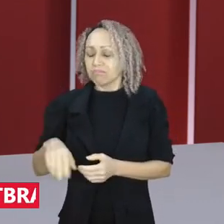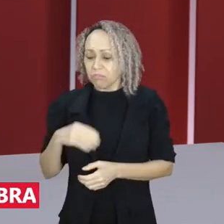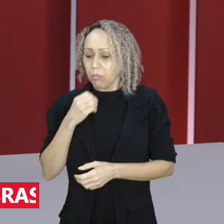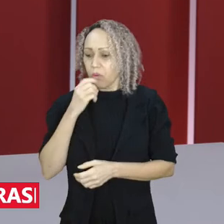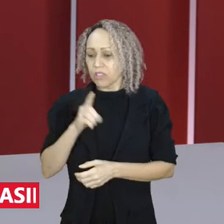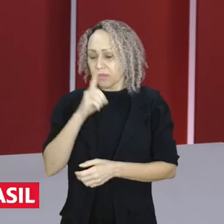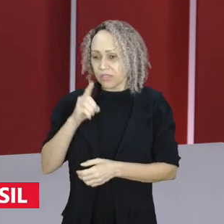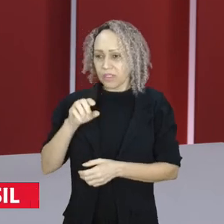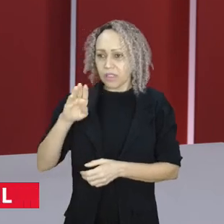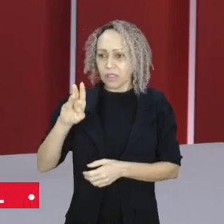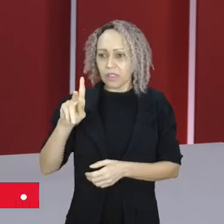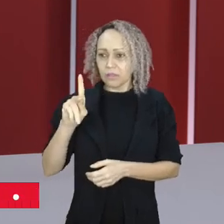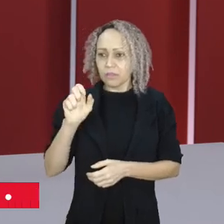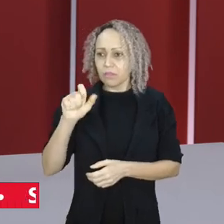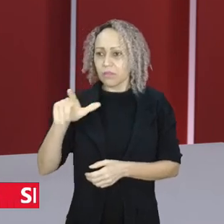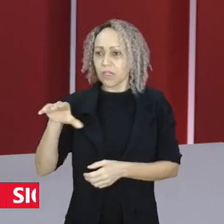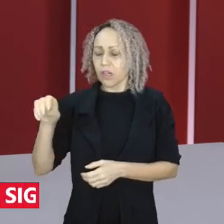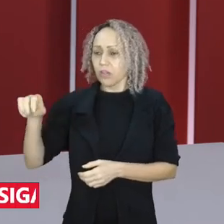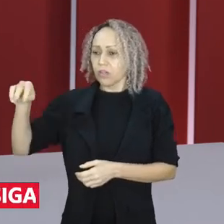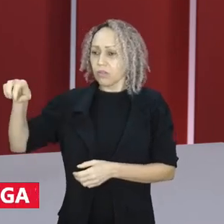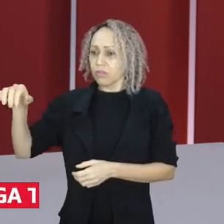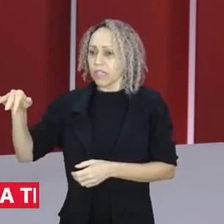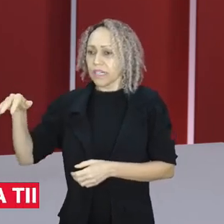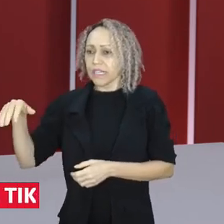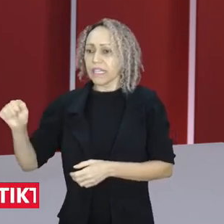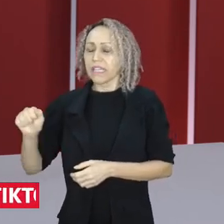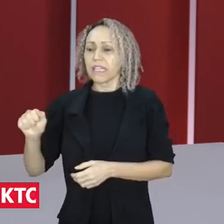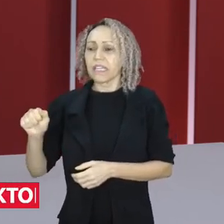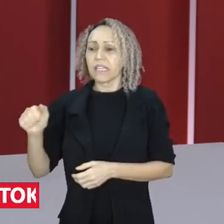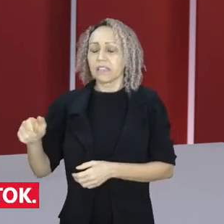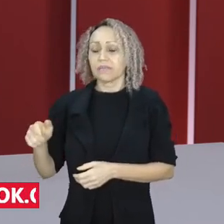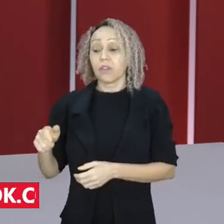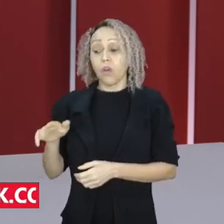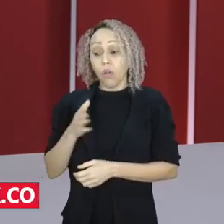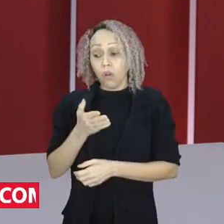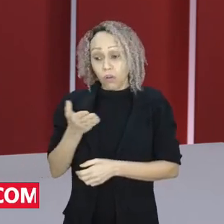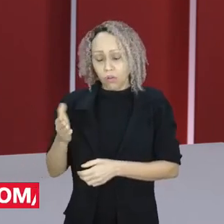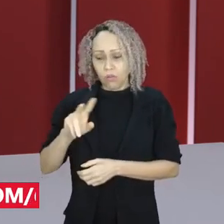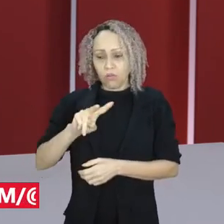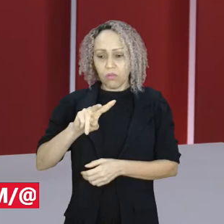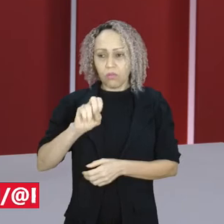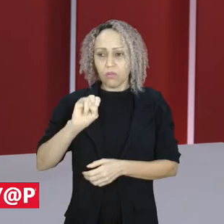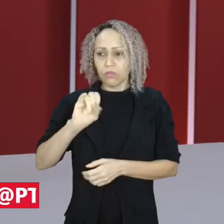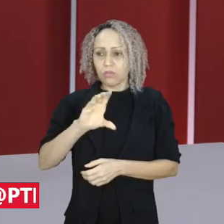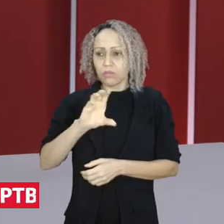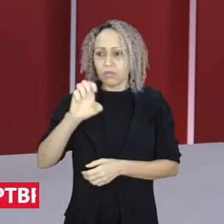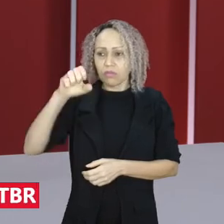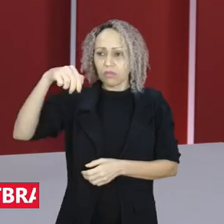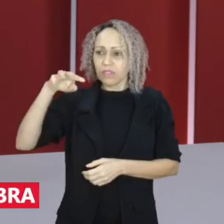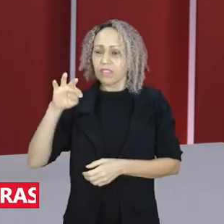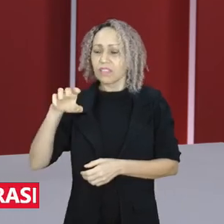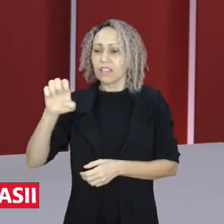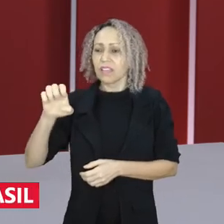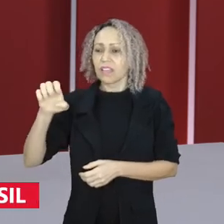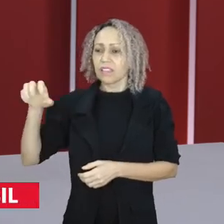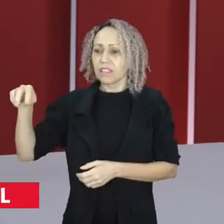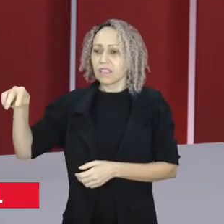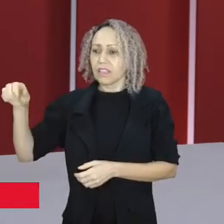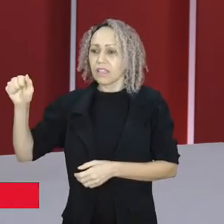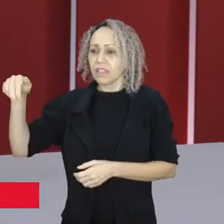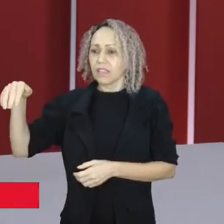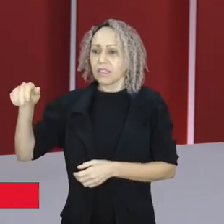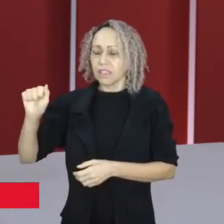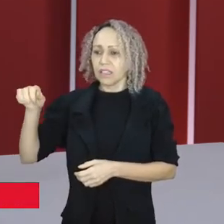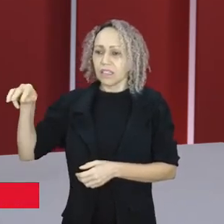todo mundo Maria de Lourdes Pedroso continuem aqui com a gente Vicente Godo né uma Maria Paz e bem para você também